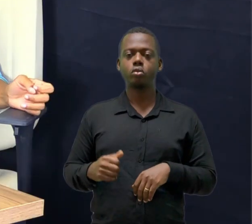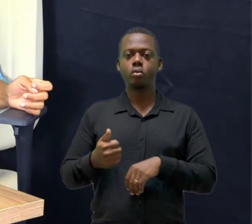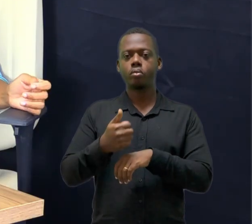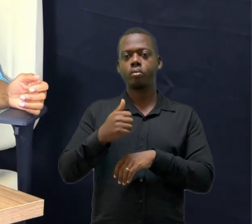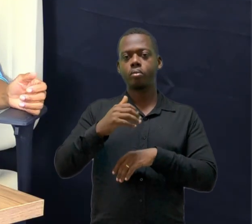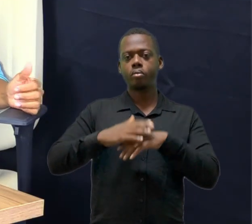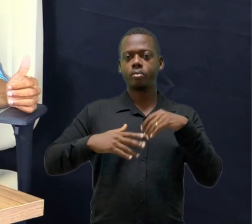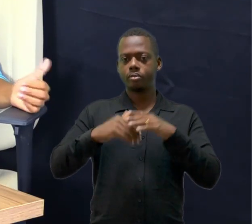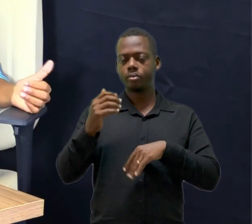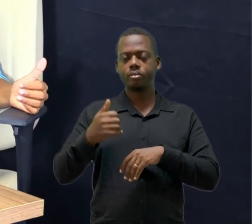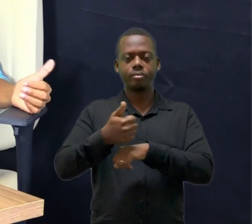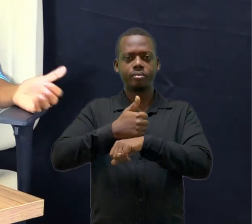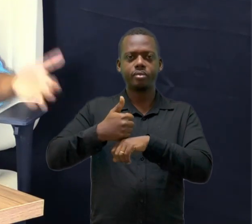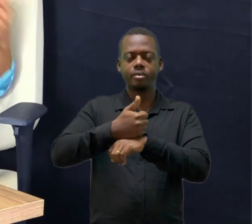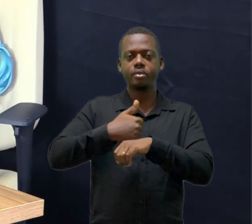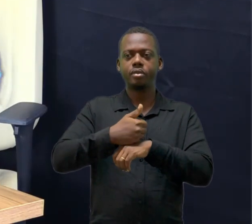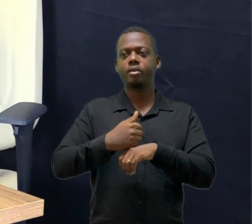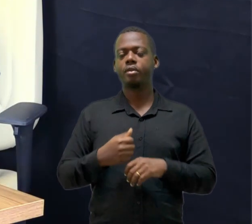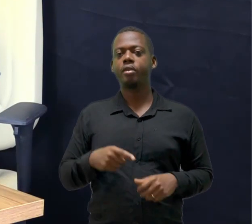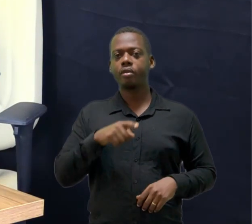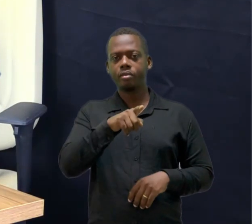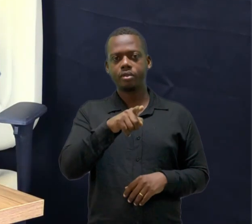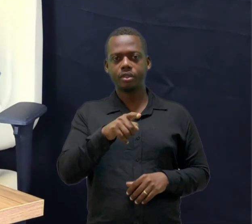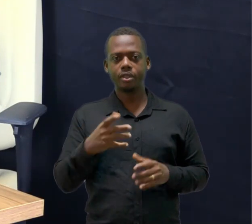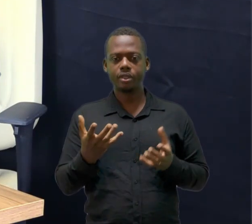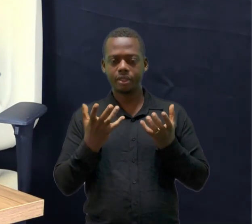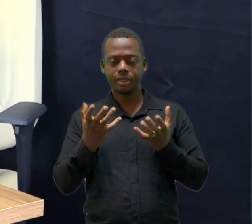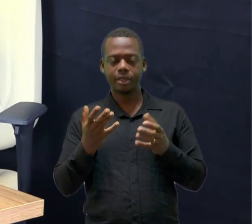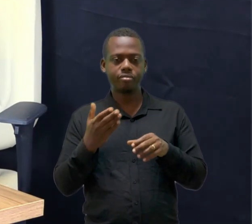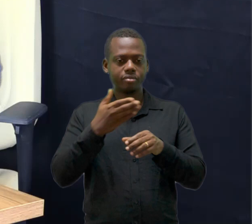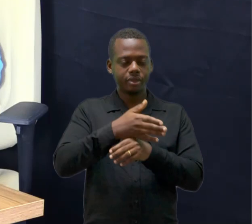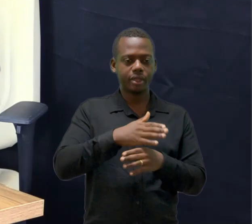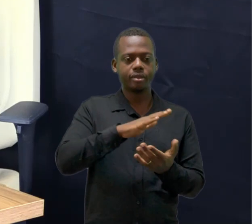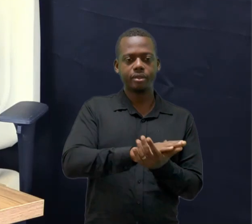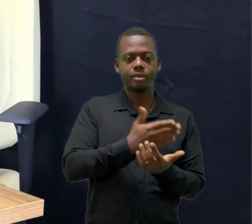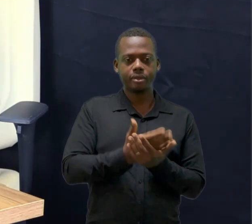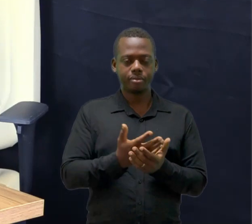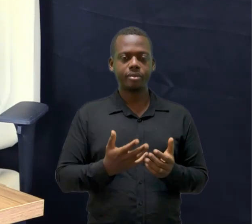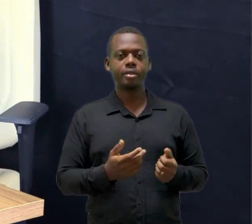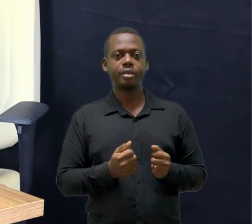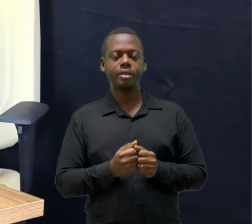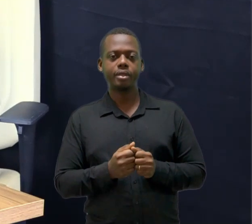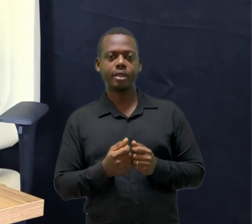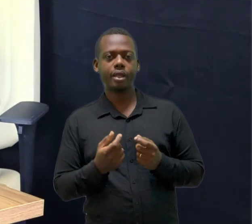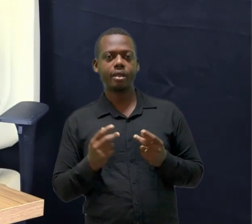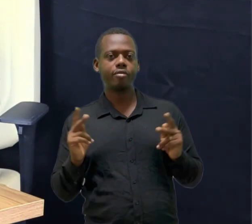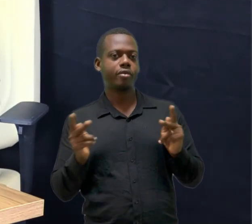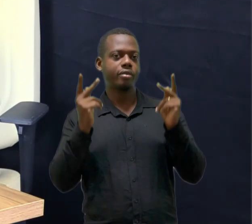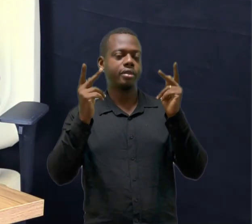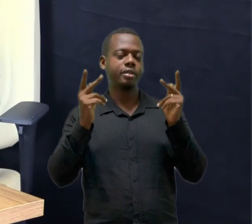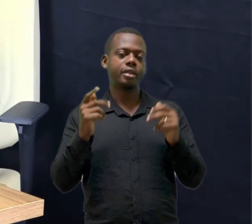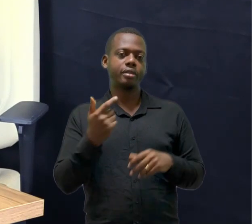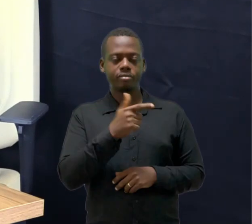espaço aqui, aproveitando aqui, isso aqui, que fique, né, você que quer ingressar, é uma área maravilhosa, muito. Ainda não está tão